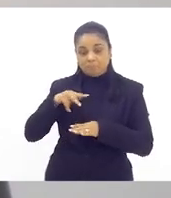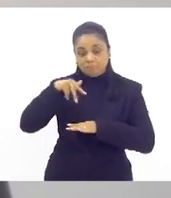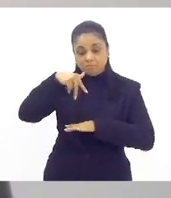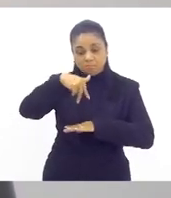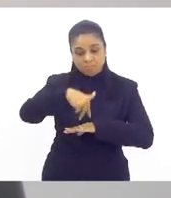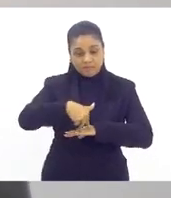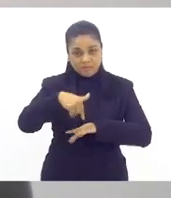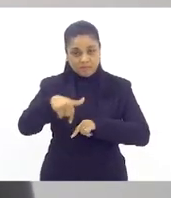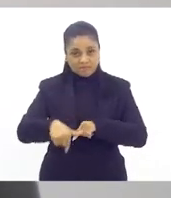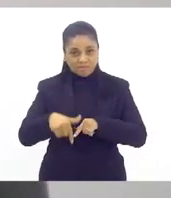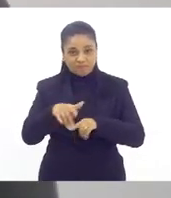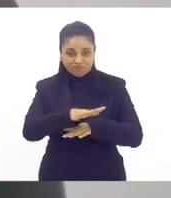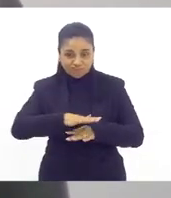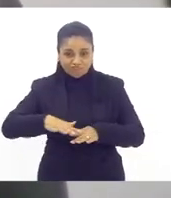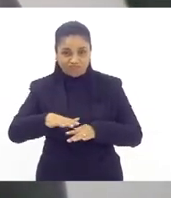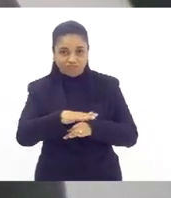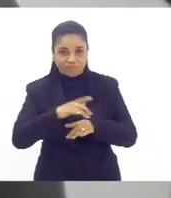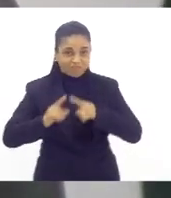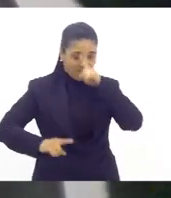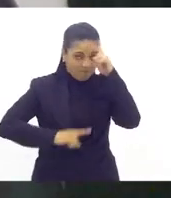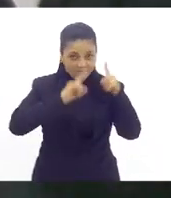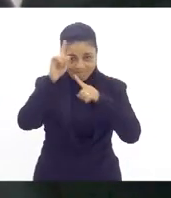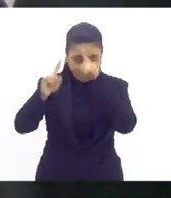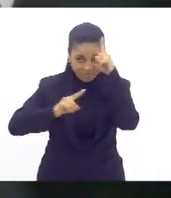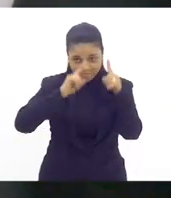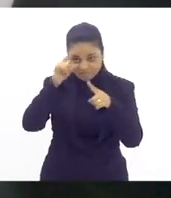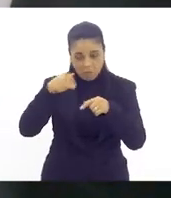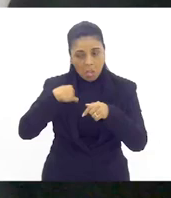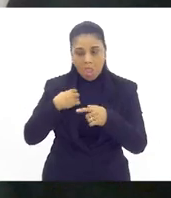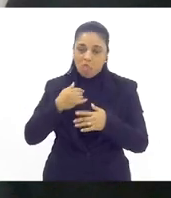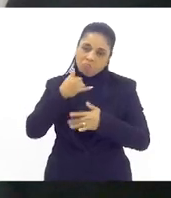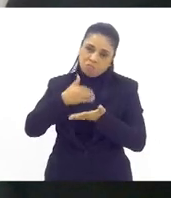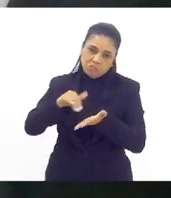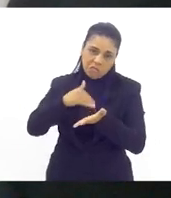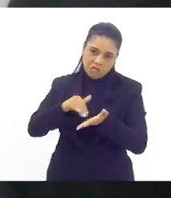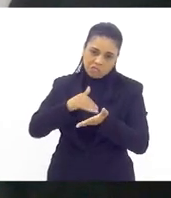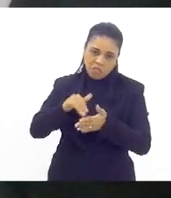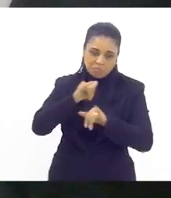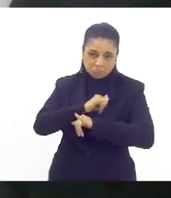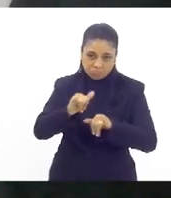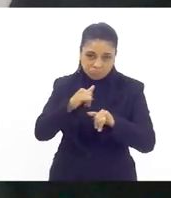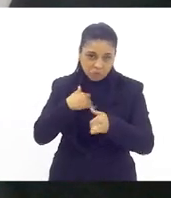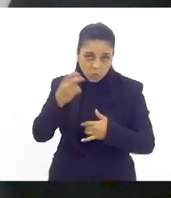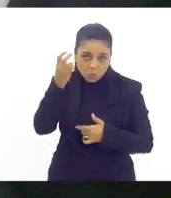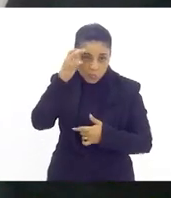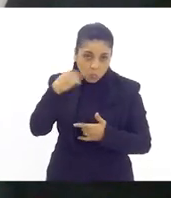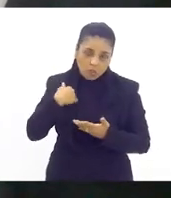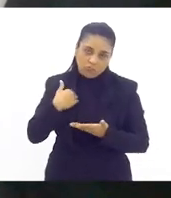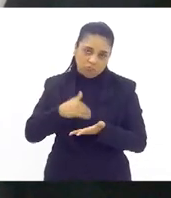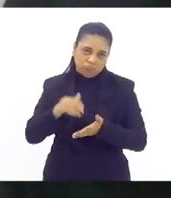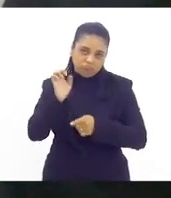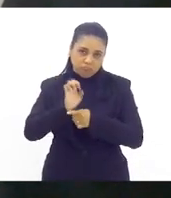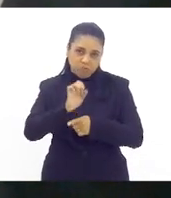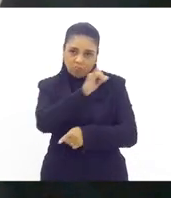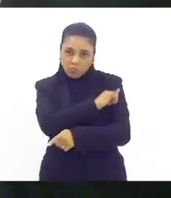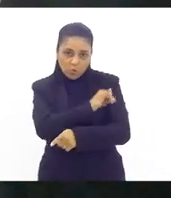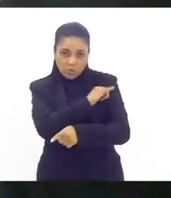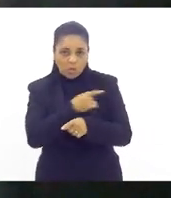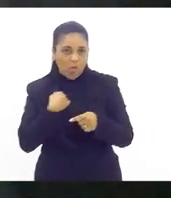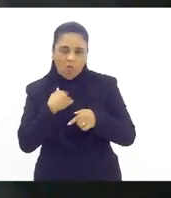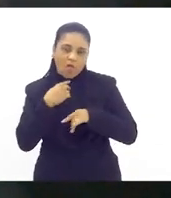e eu não estou dizendo isso porque eu sou secretária de cultura do Estado do Rio de Janeiro eu estou dizendo isso é um corada